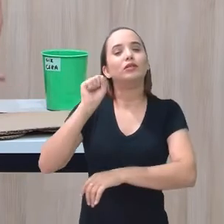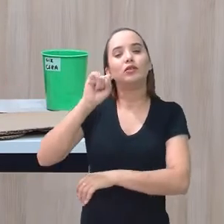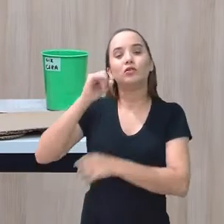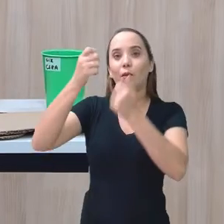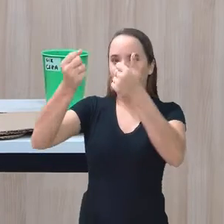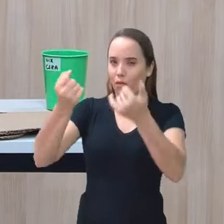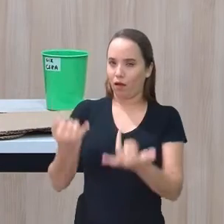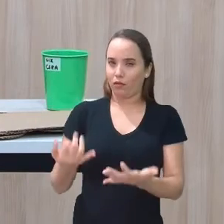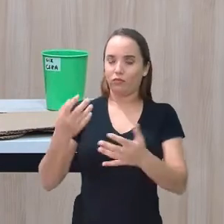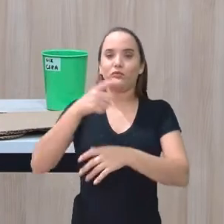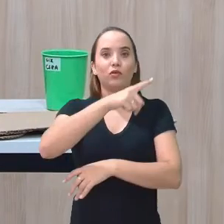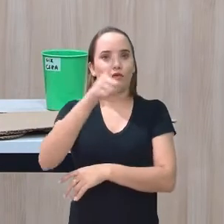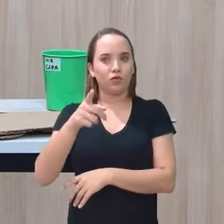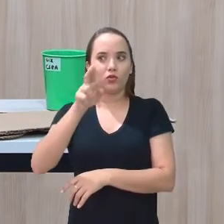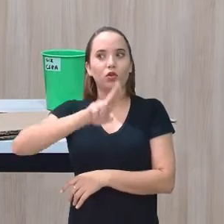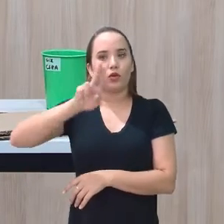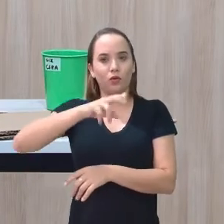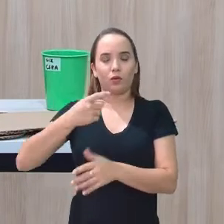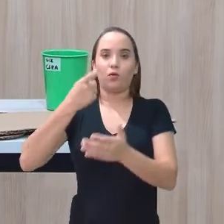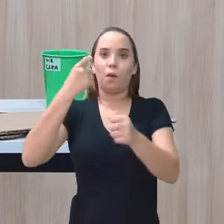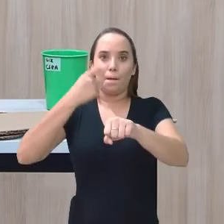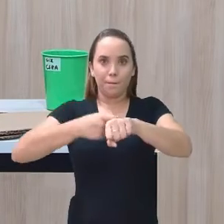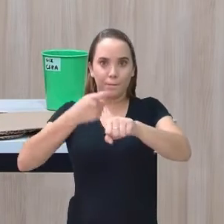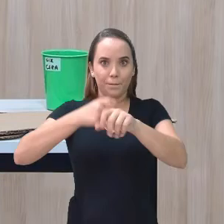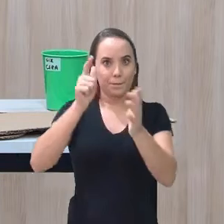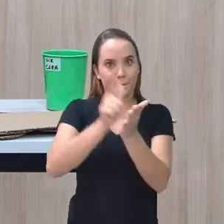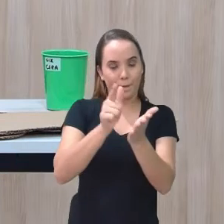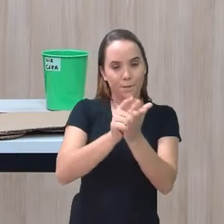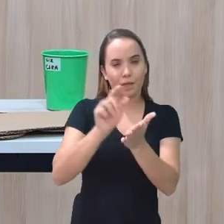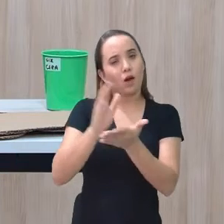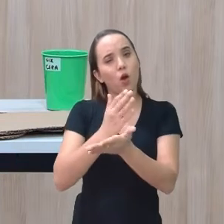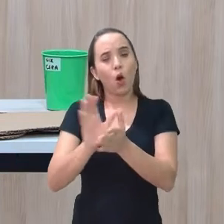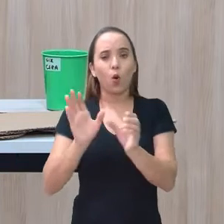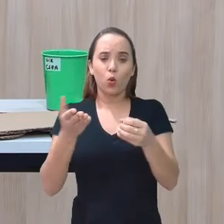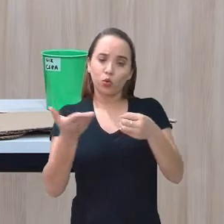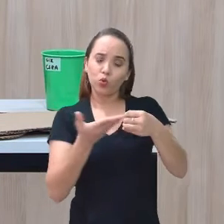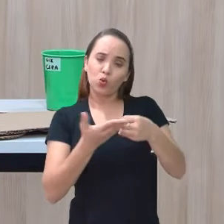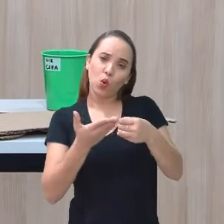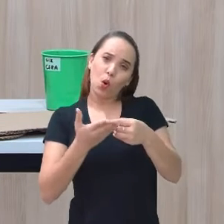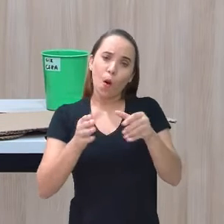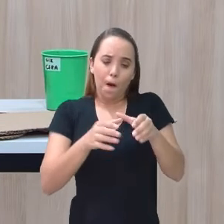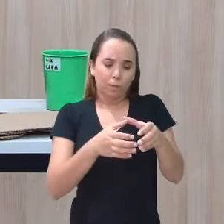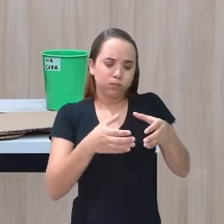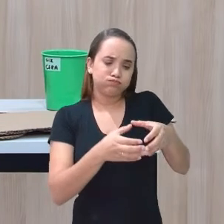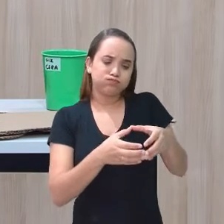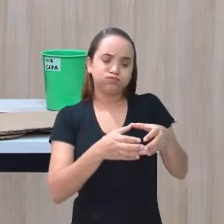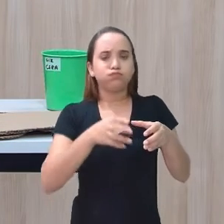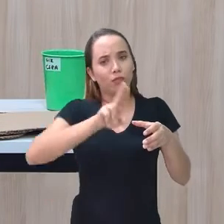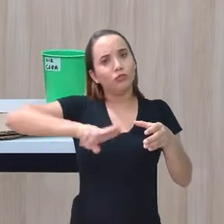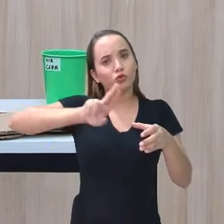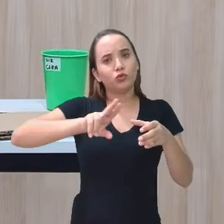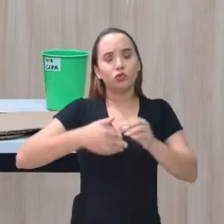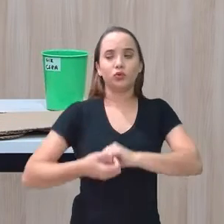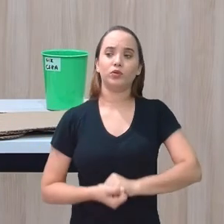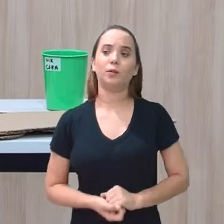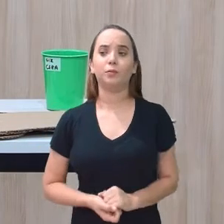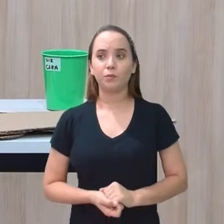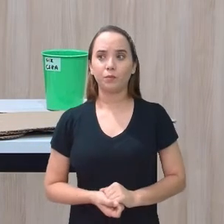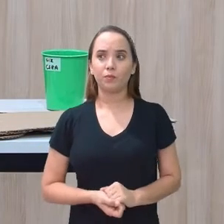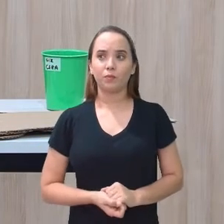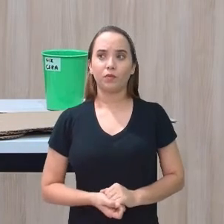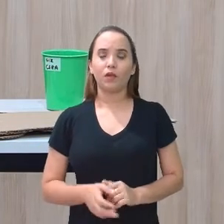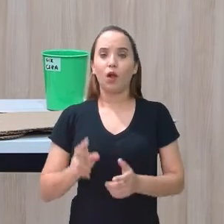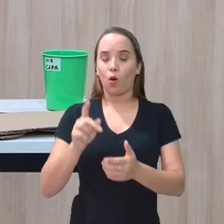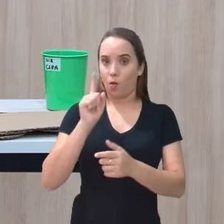papelão, algumas, né, a copa, algumas vasilhinhas aí para a gente fazer a circunferência, que uma vai